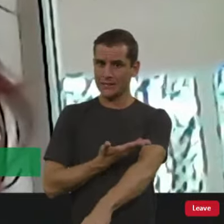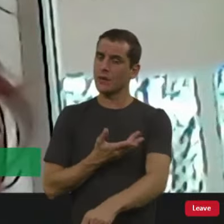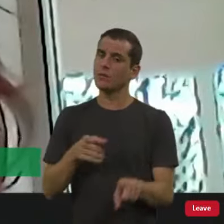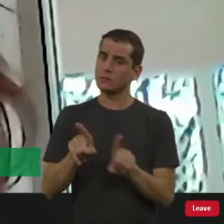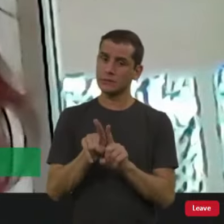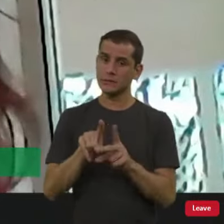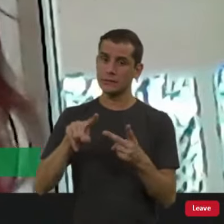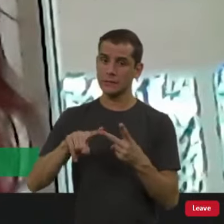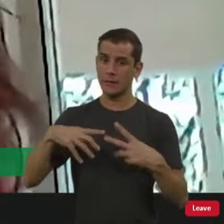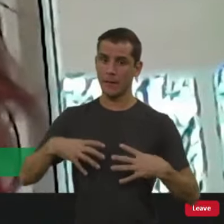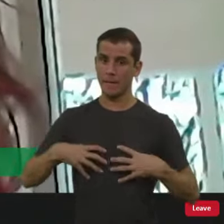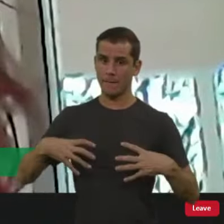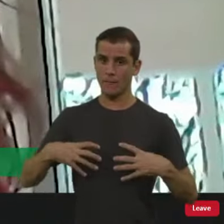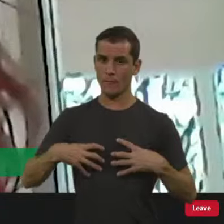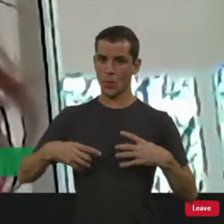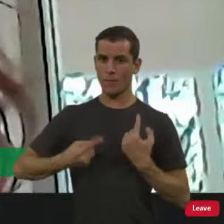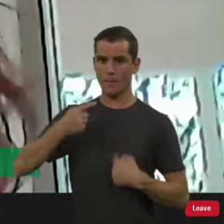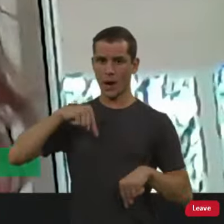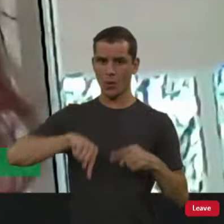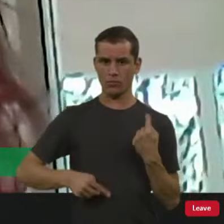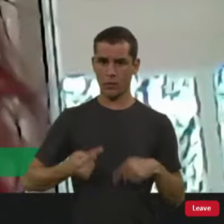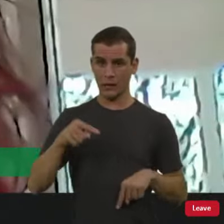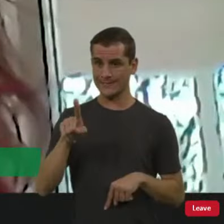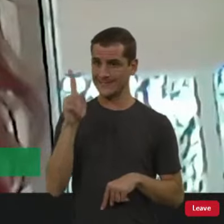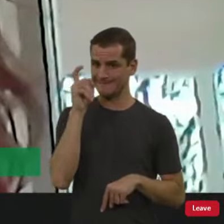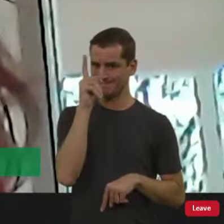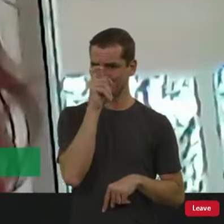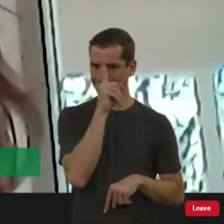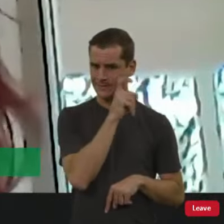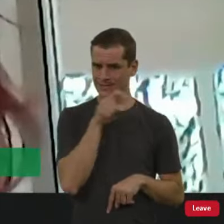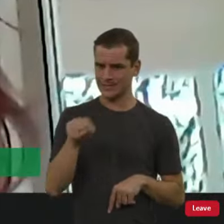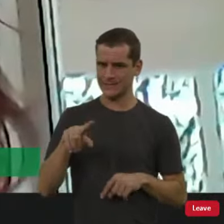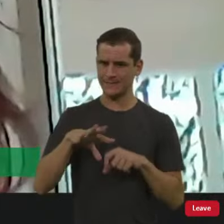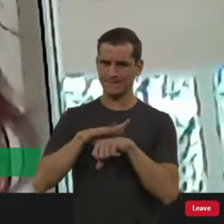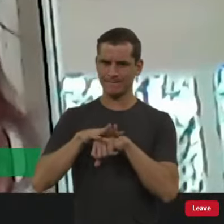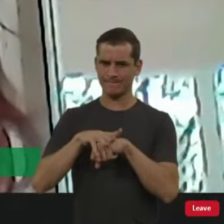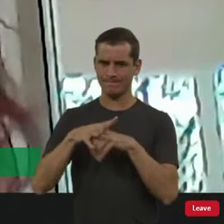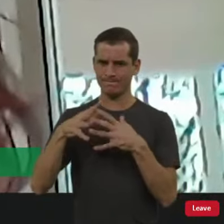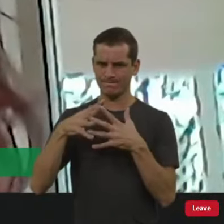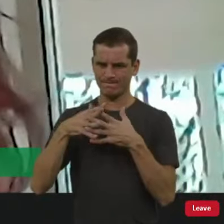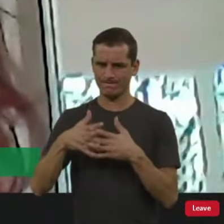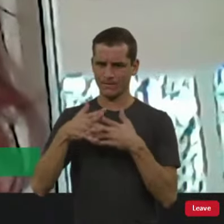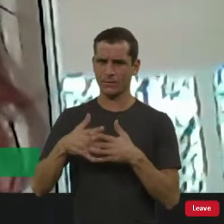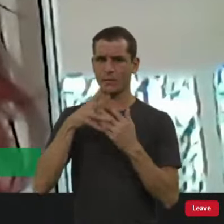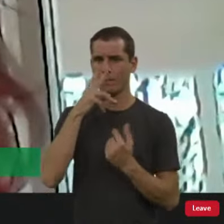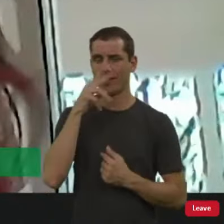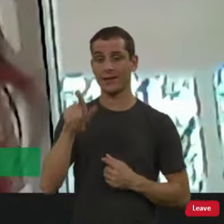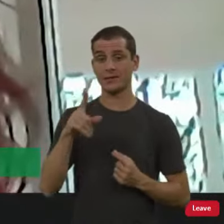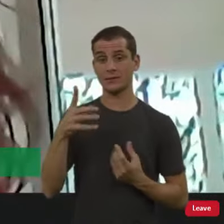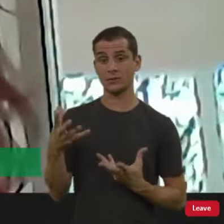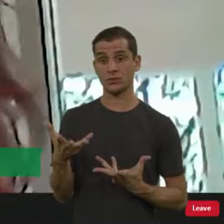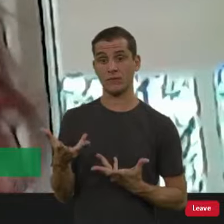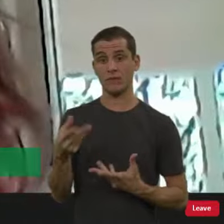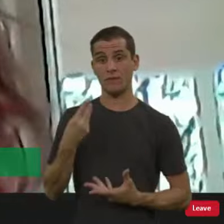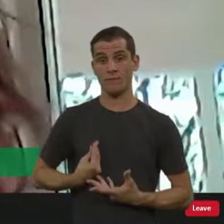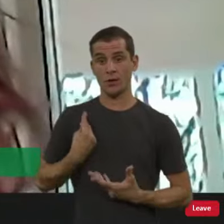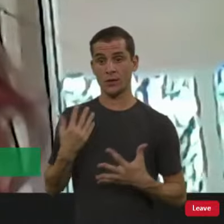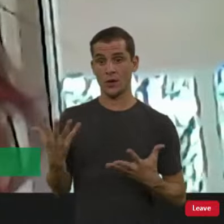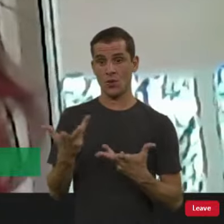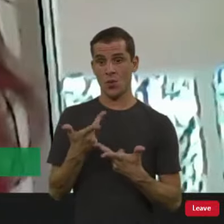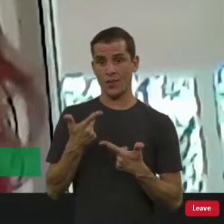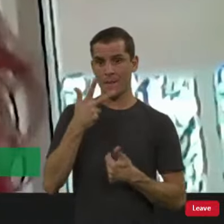de uma doença complexa, uma doença limitante que impacta muito a qualidade de vida dos pacientes e a vida de toda a